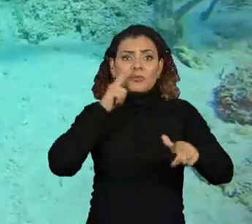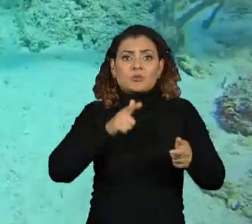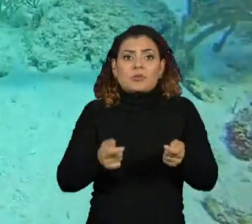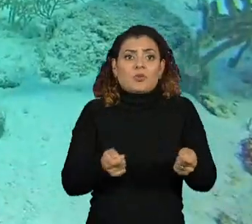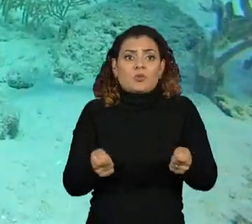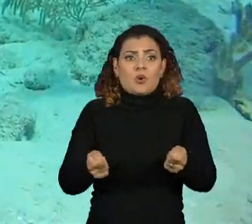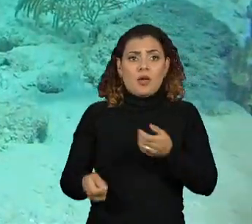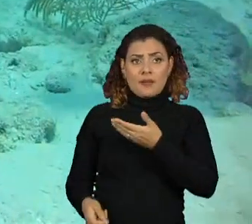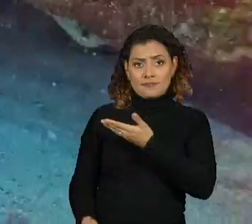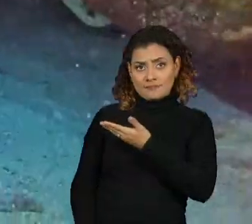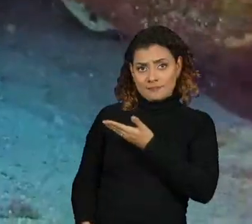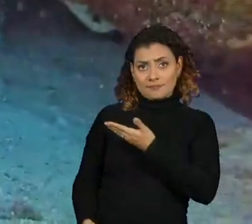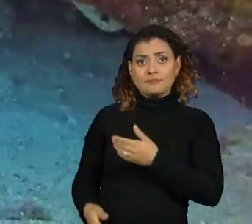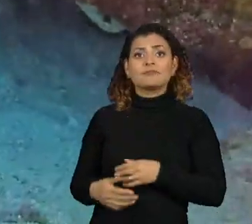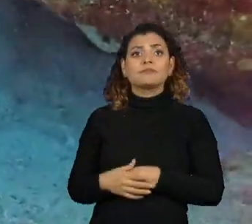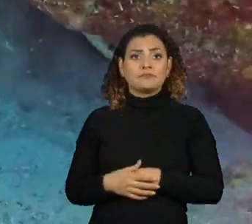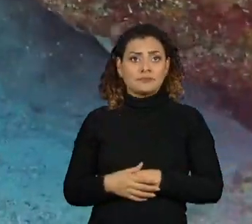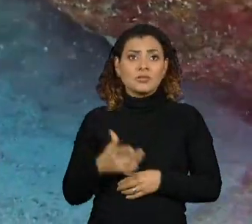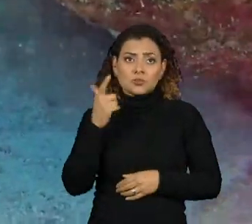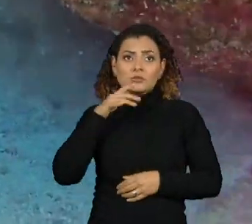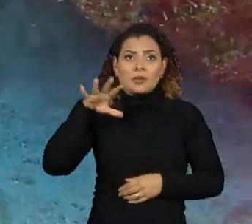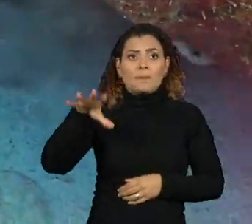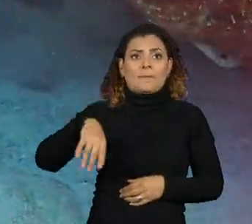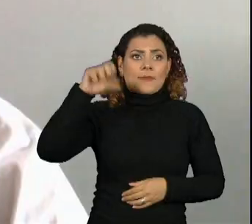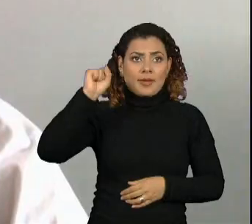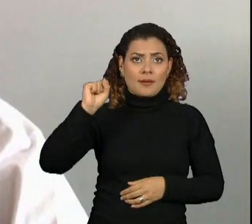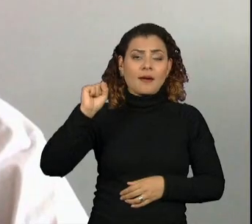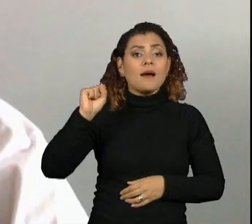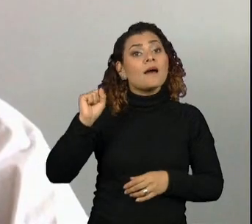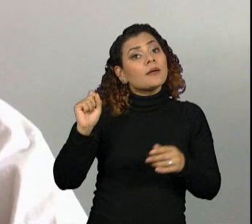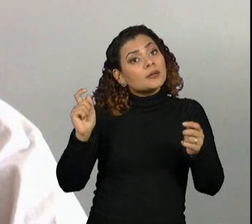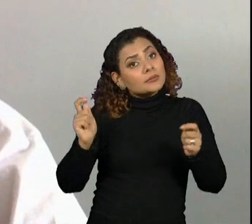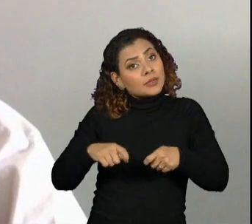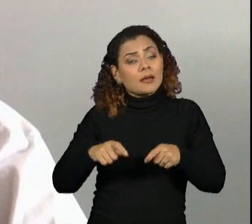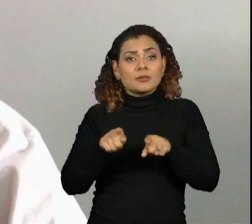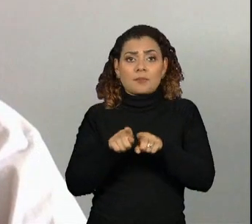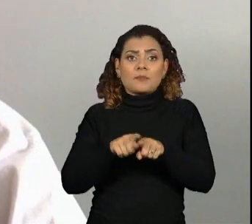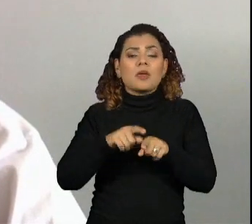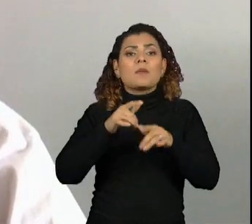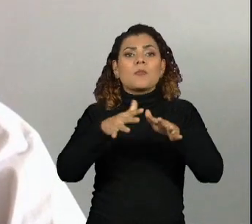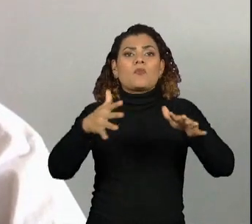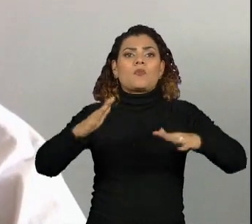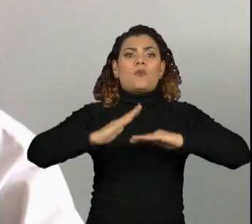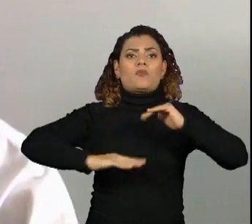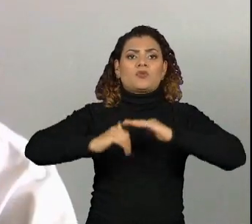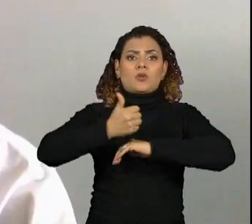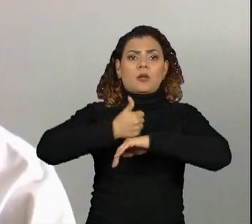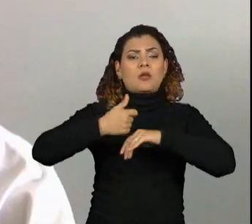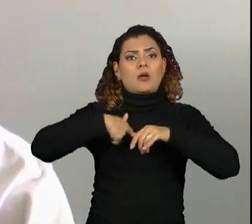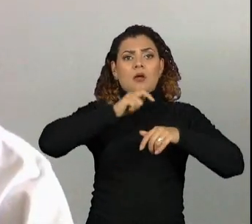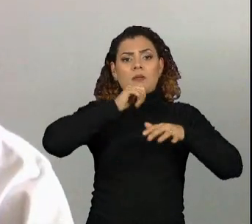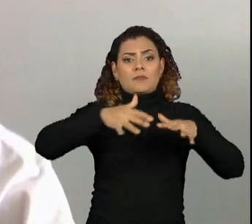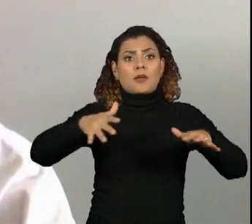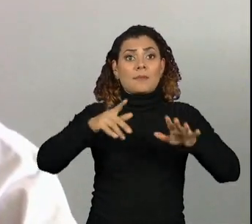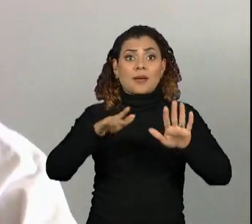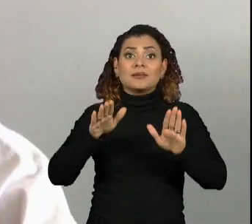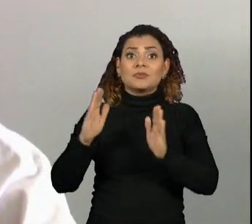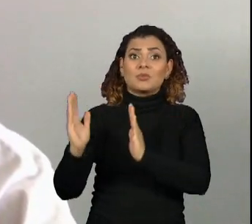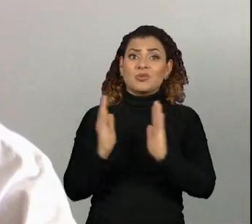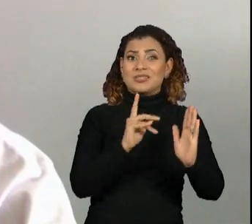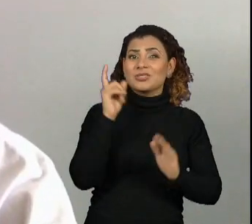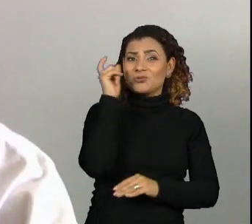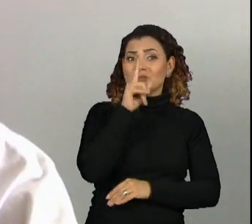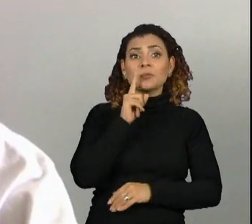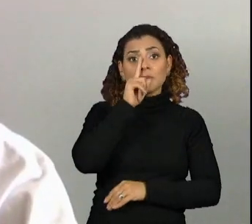Tem um monitoramento e controle ao longo da costa toda, principalmente nas ilhas oceânicas, onde o processo pode ser mais perigoso, por causa dessas